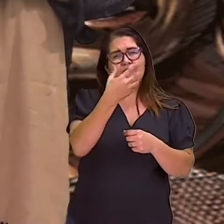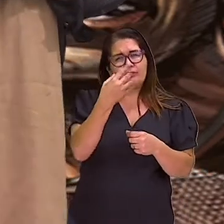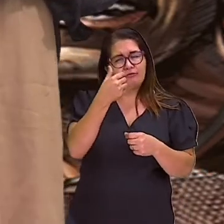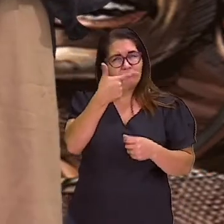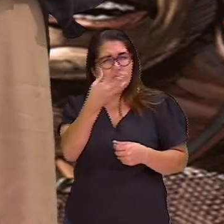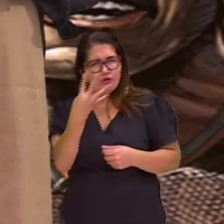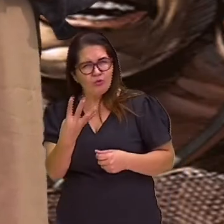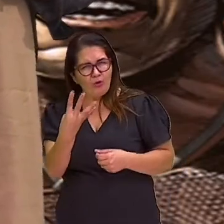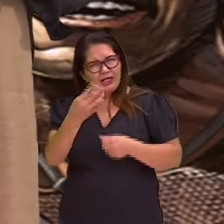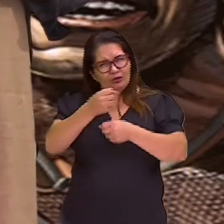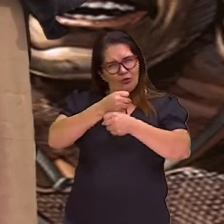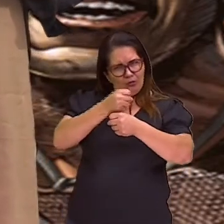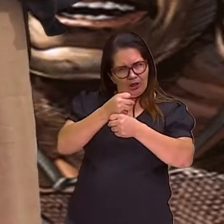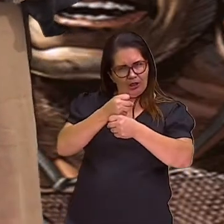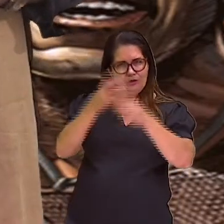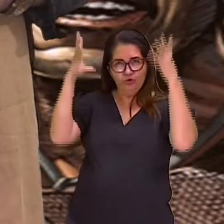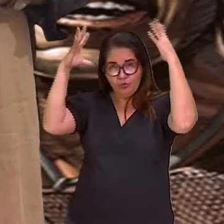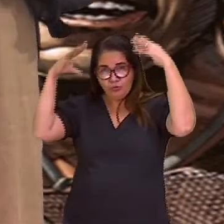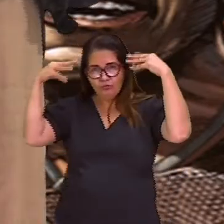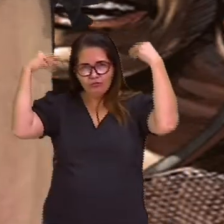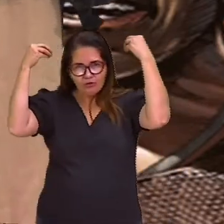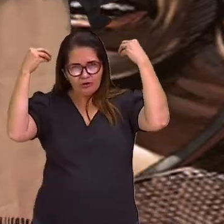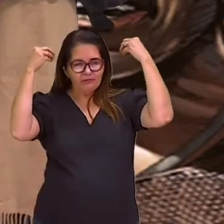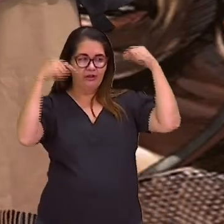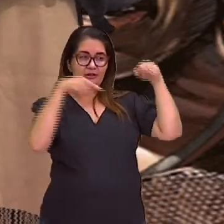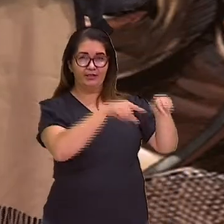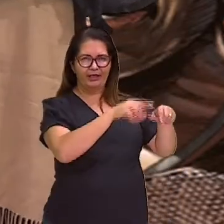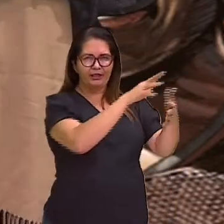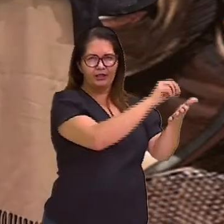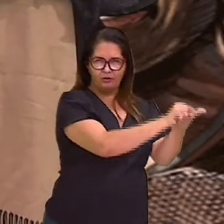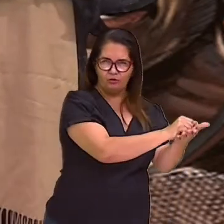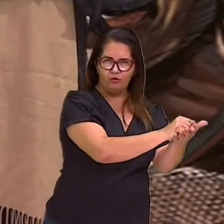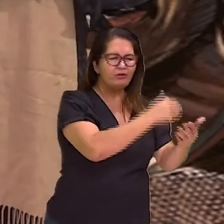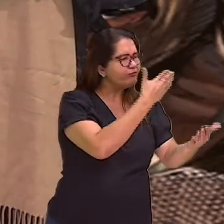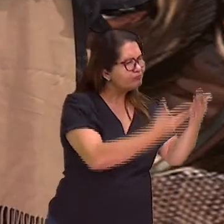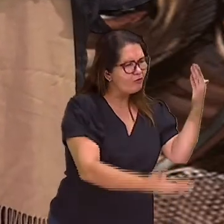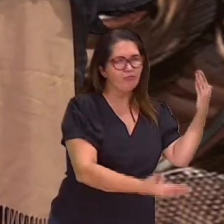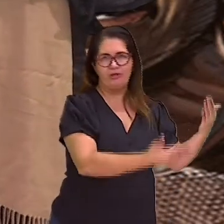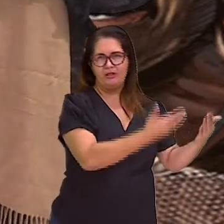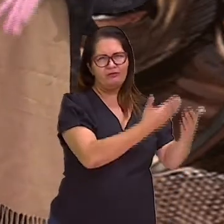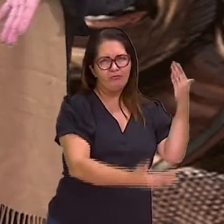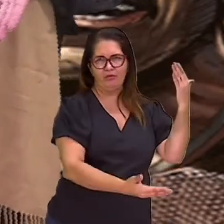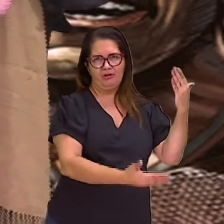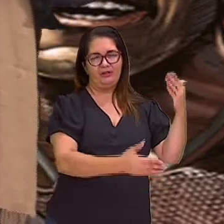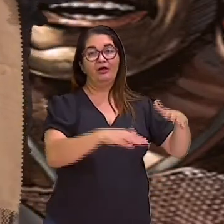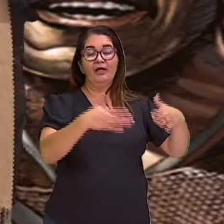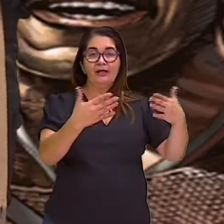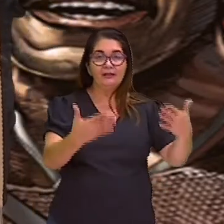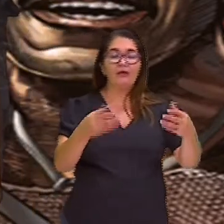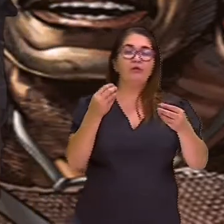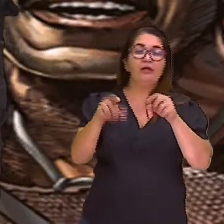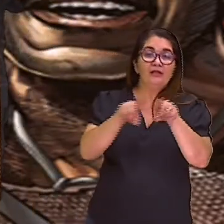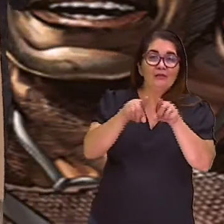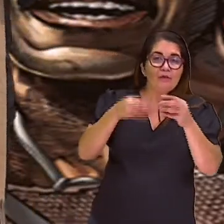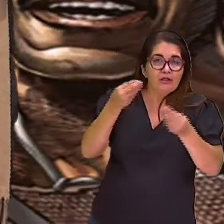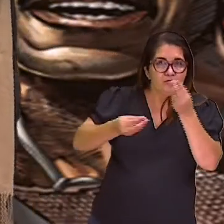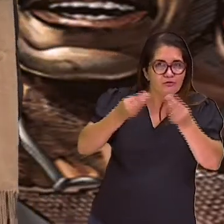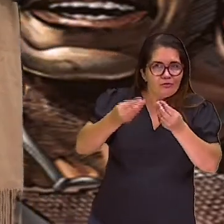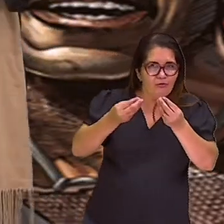territórios pelos portugueses também aconteceu na África, com a expulsão dos holandeses de regiões